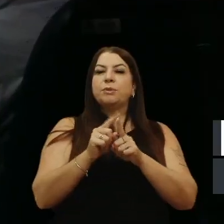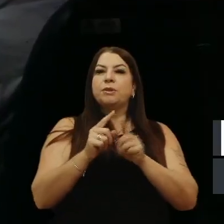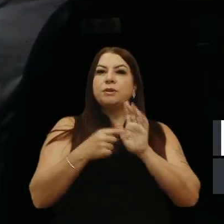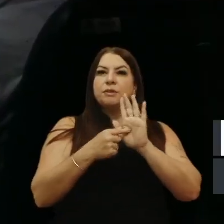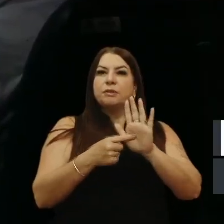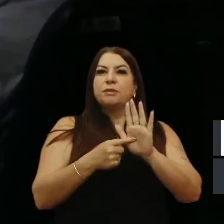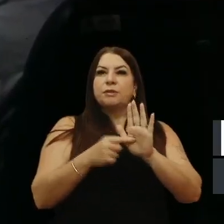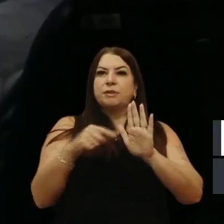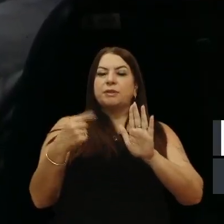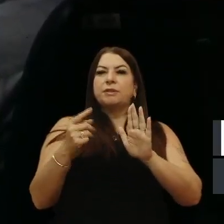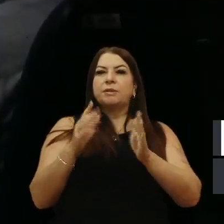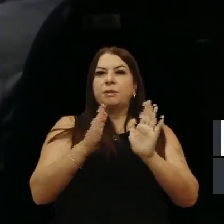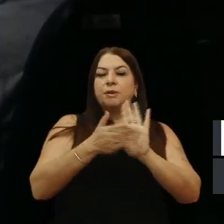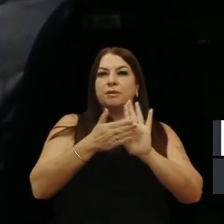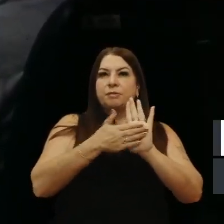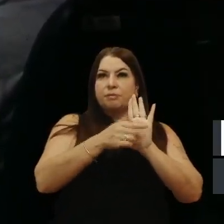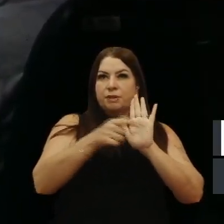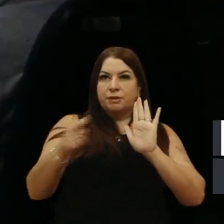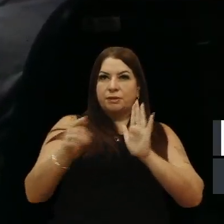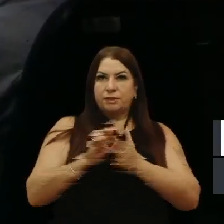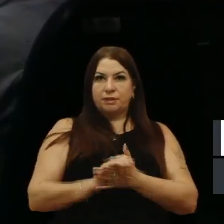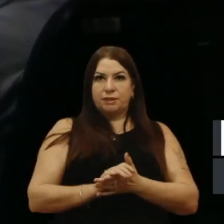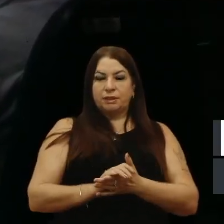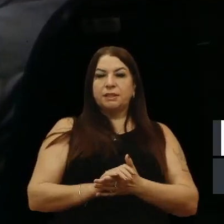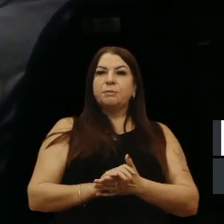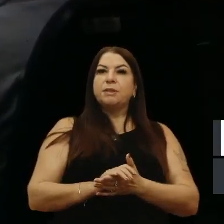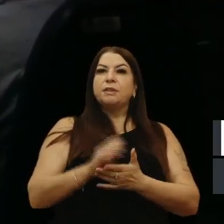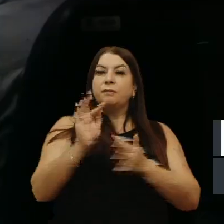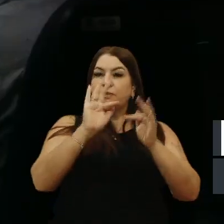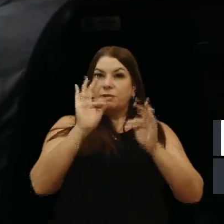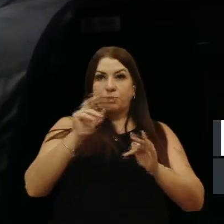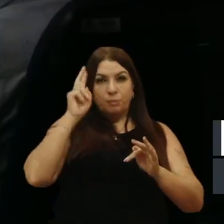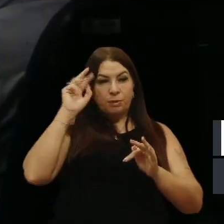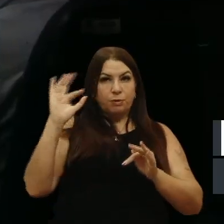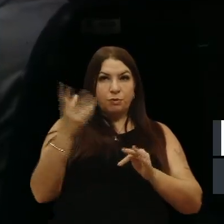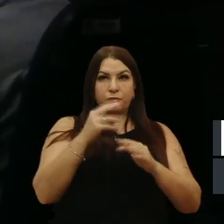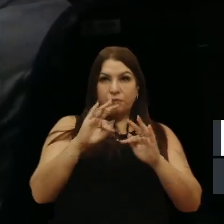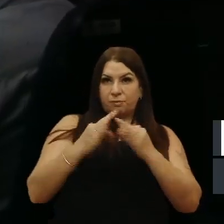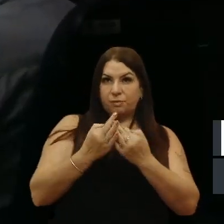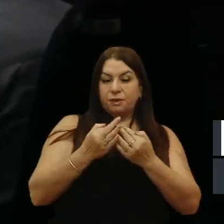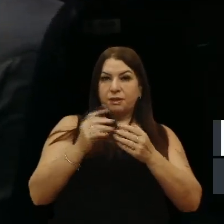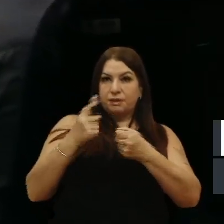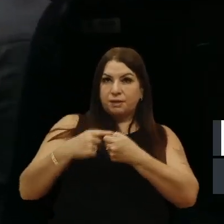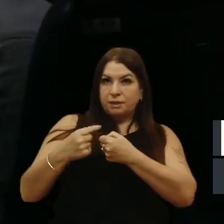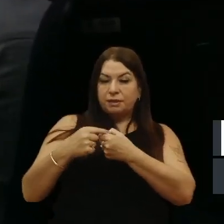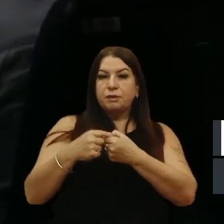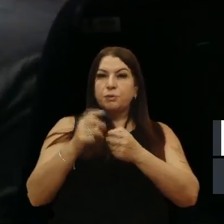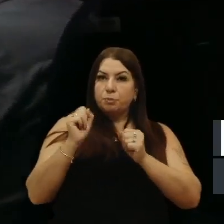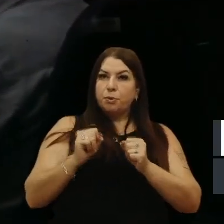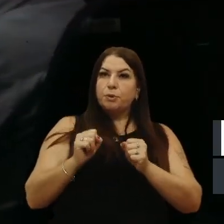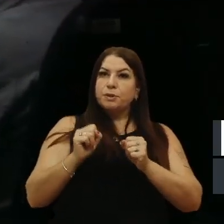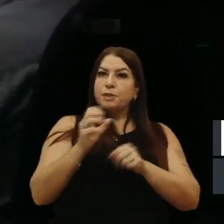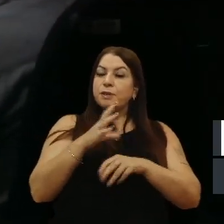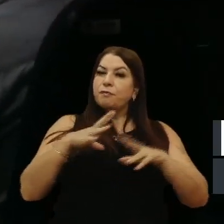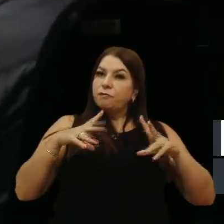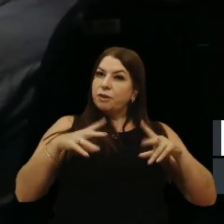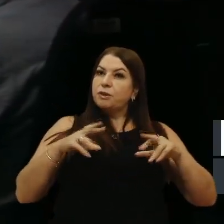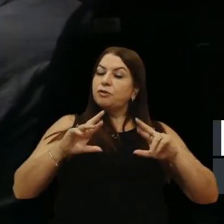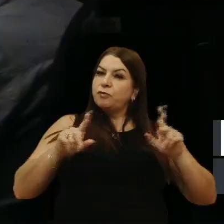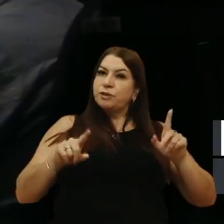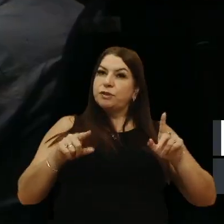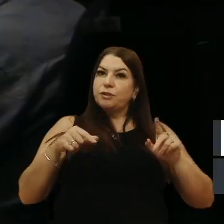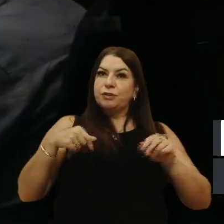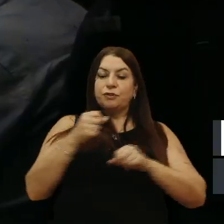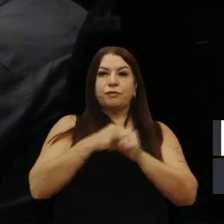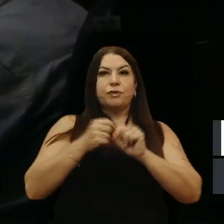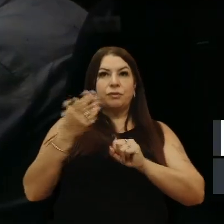gente importantes pautas nessa manhã. Também desejar uma feliz Páscoa para todas as famílias da nossa cidade, que a gente possa ter um feriado diferente do feriado que nós tivemos